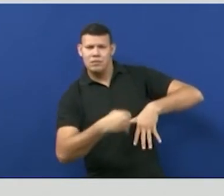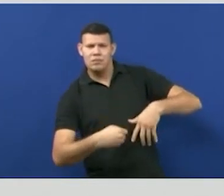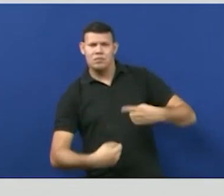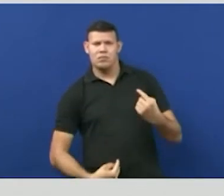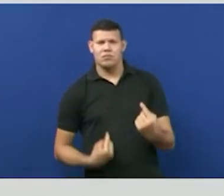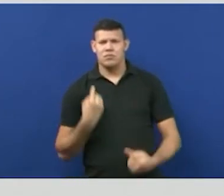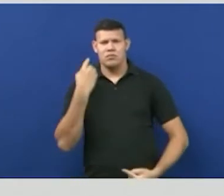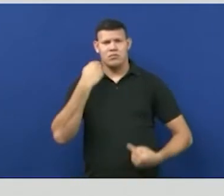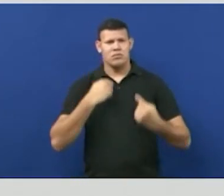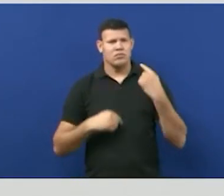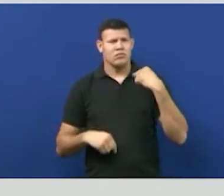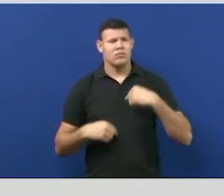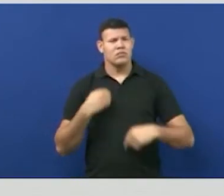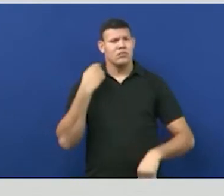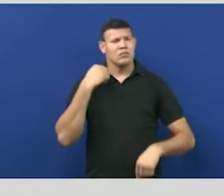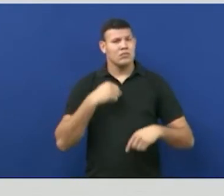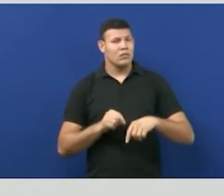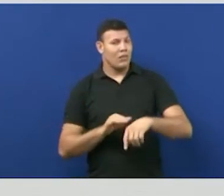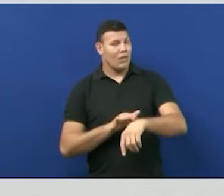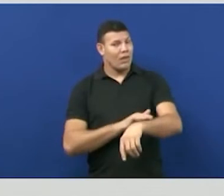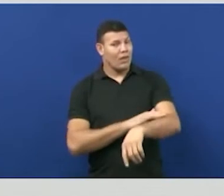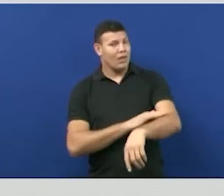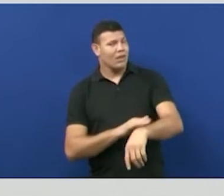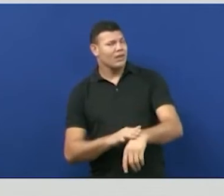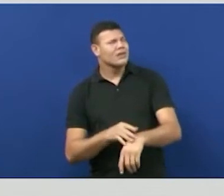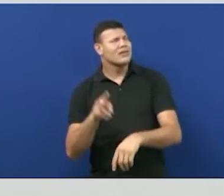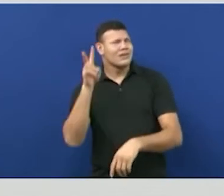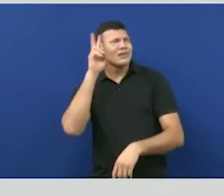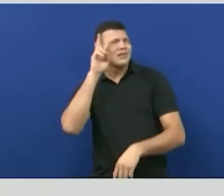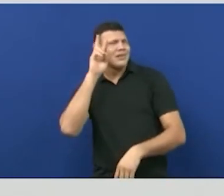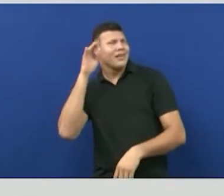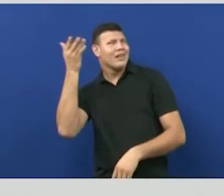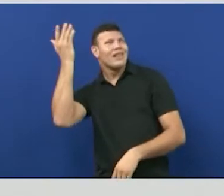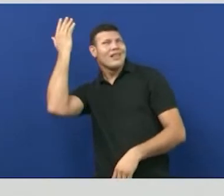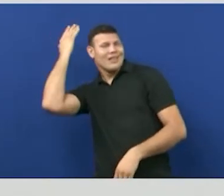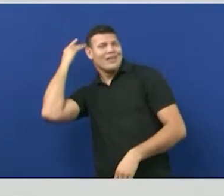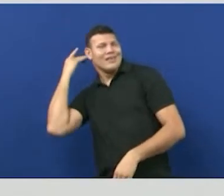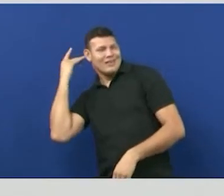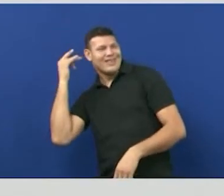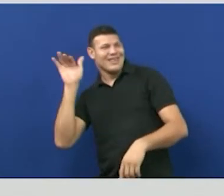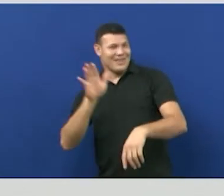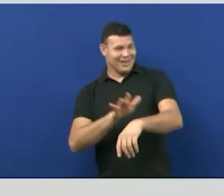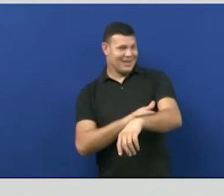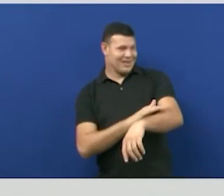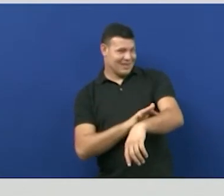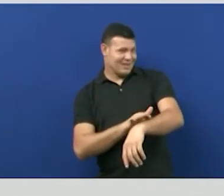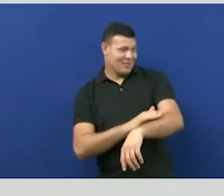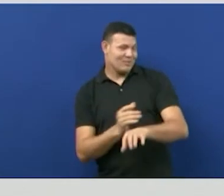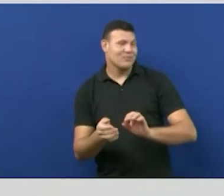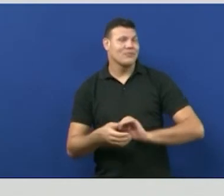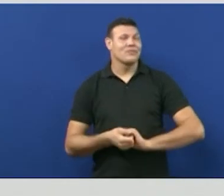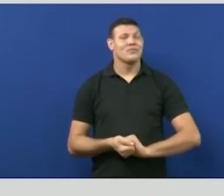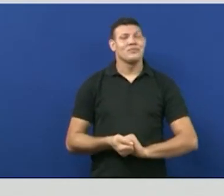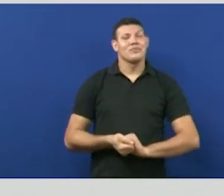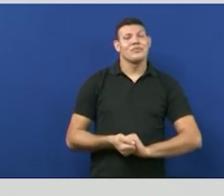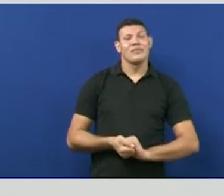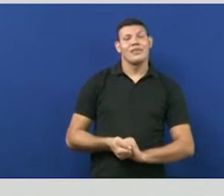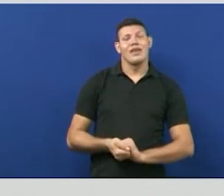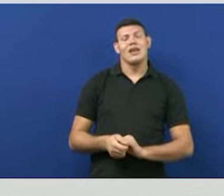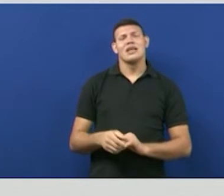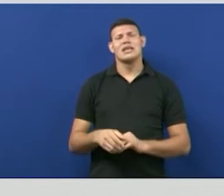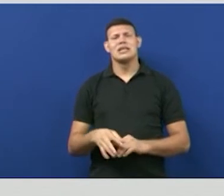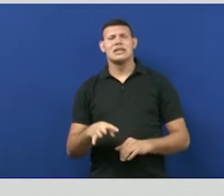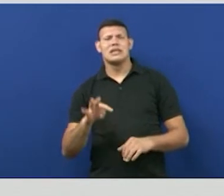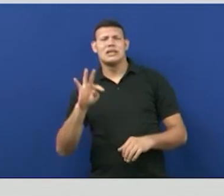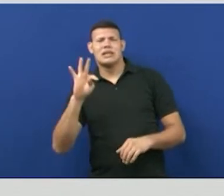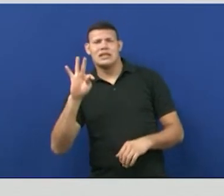tecido conjuntivo. Olha, tecido, lembra que nós vimos os tecidos lá no início? Então, tecido conjuntivo,